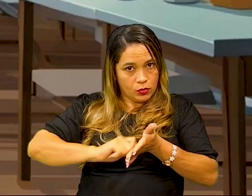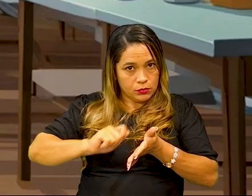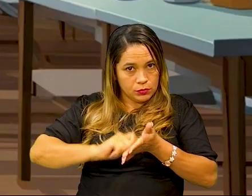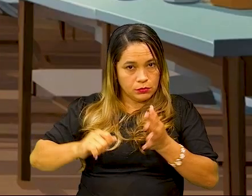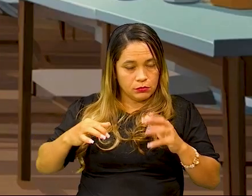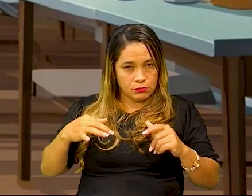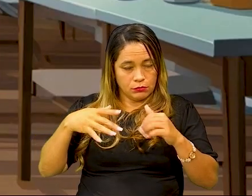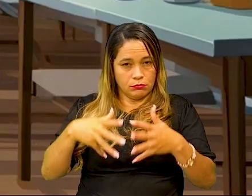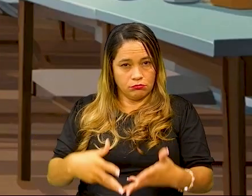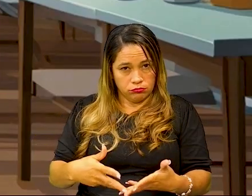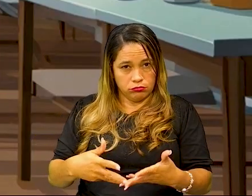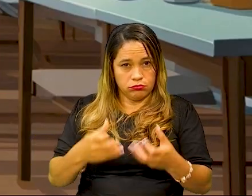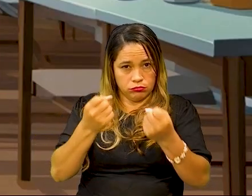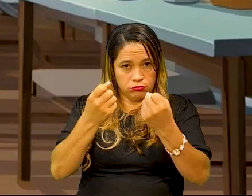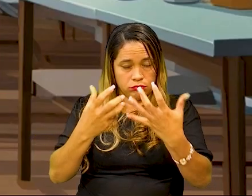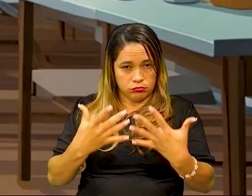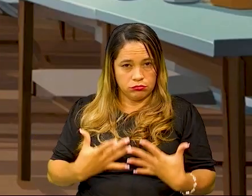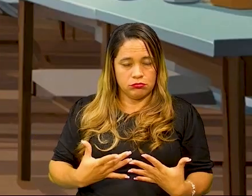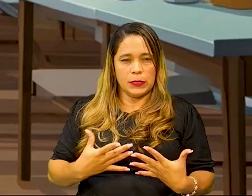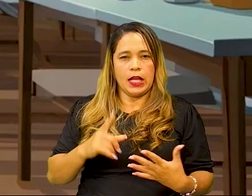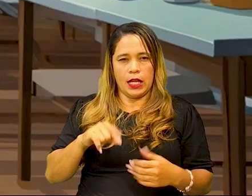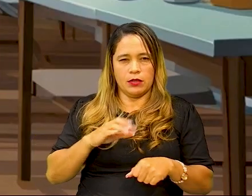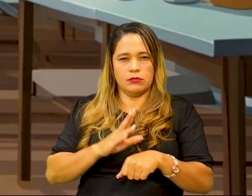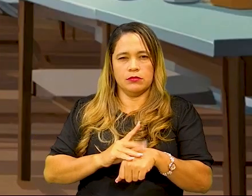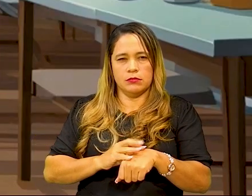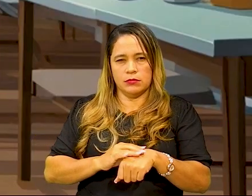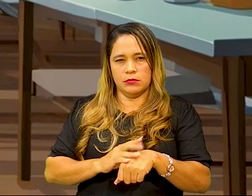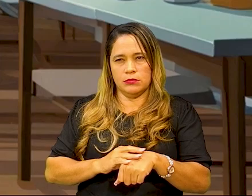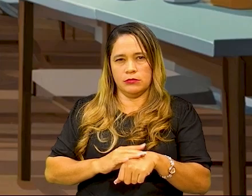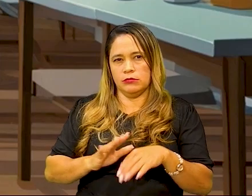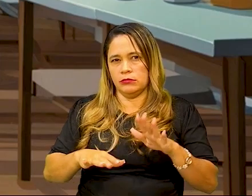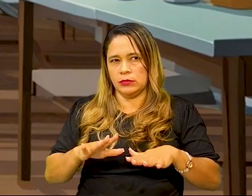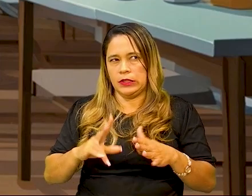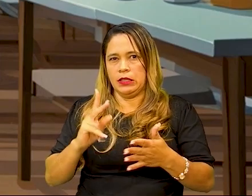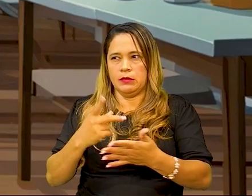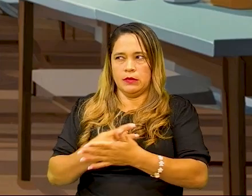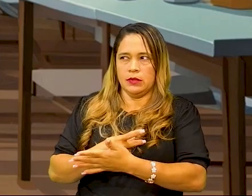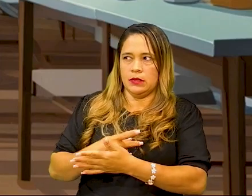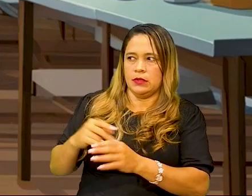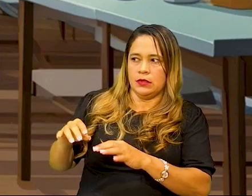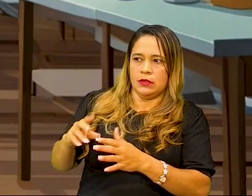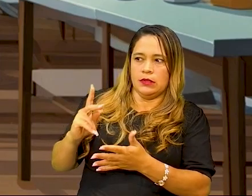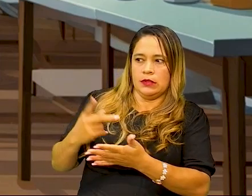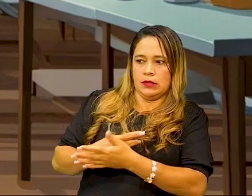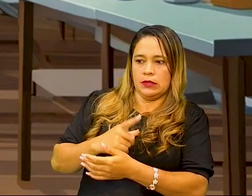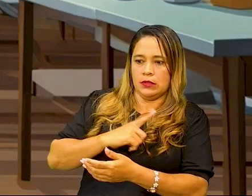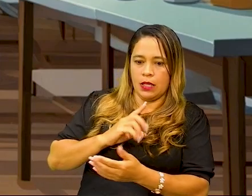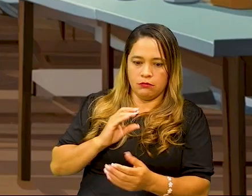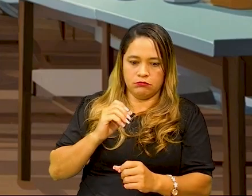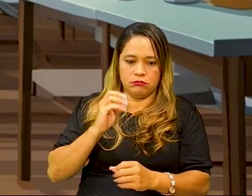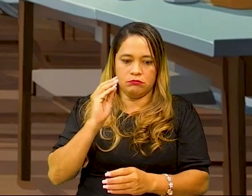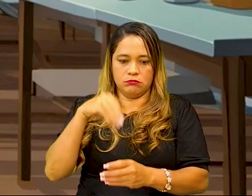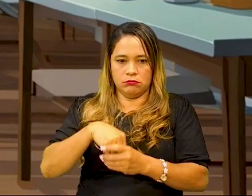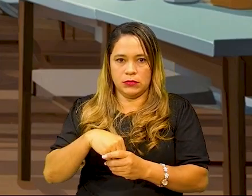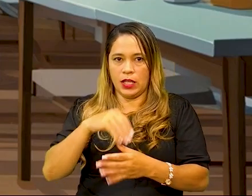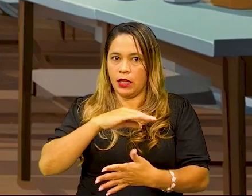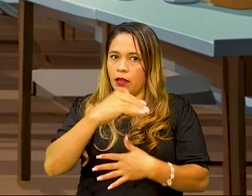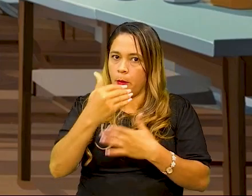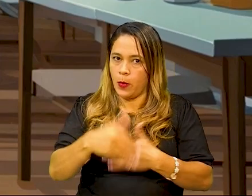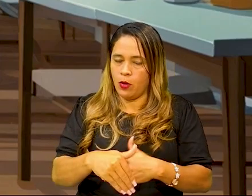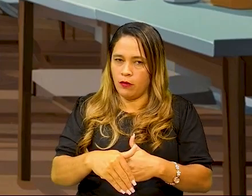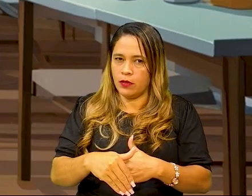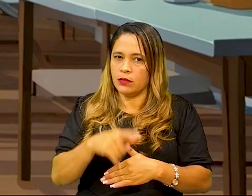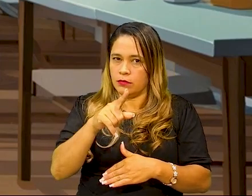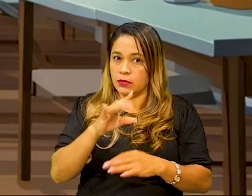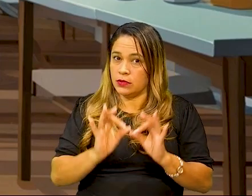eu te falei, essas doenças são doenças que vira e mexe aparecem para a gente em provinhas de vestibular e pode ser que você esteja se preparando para isso no